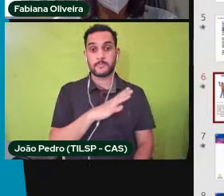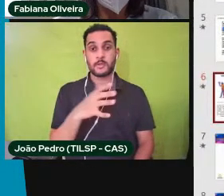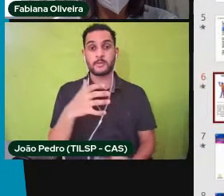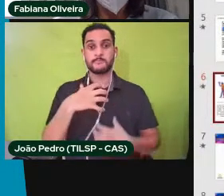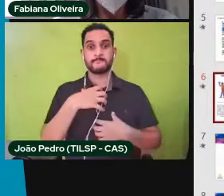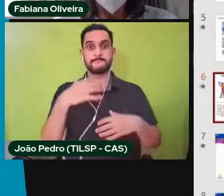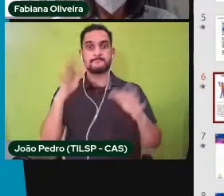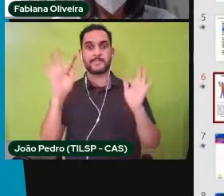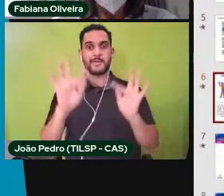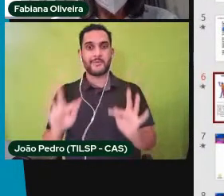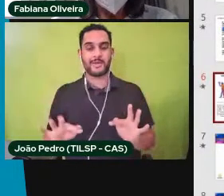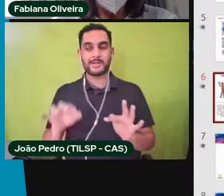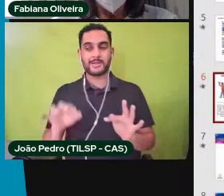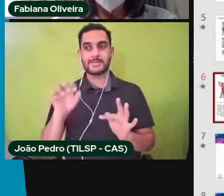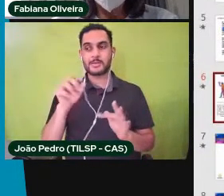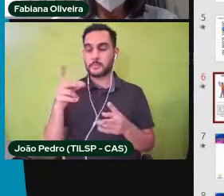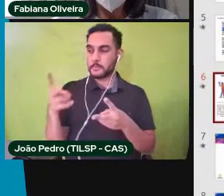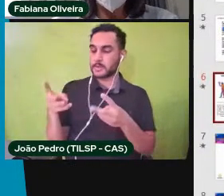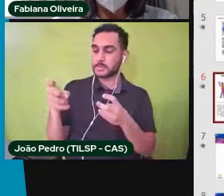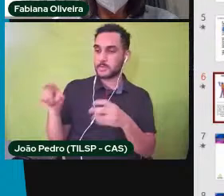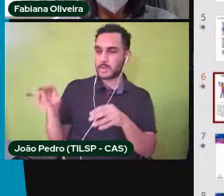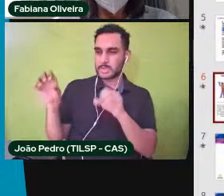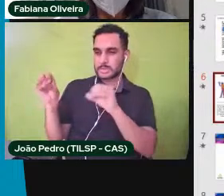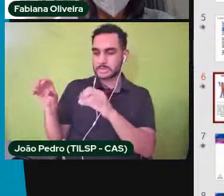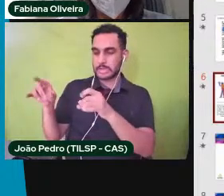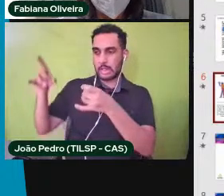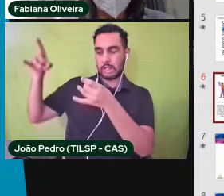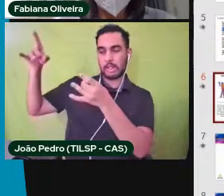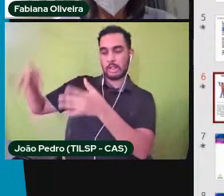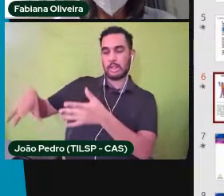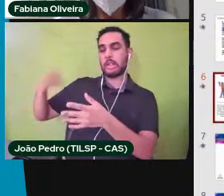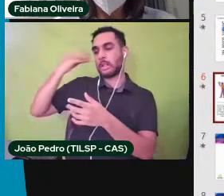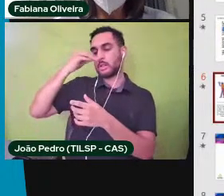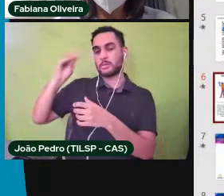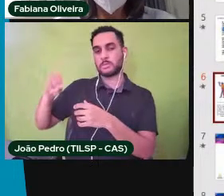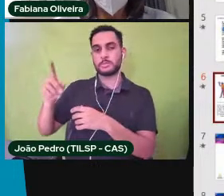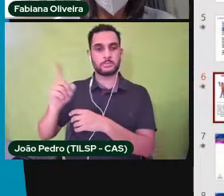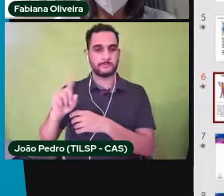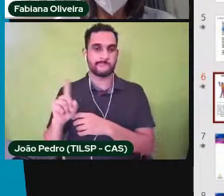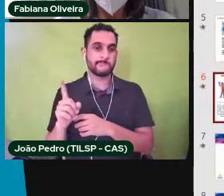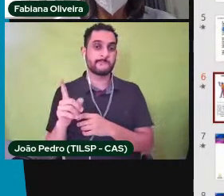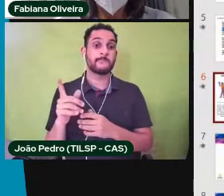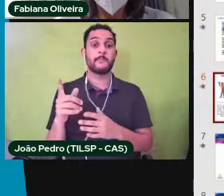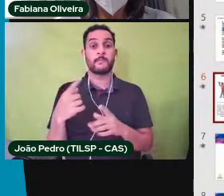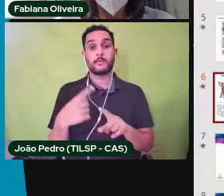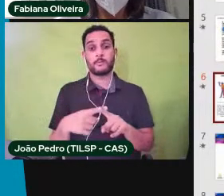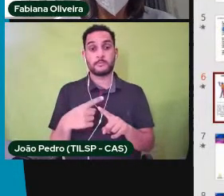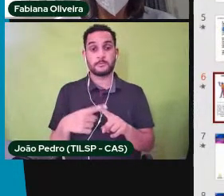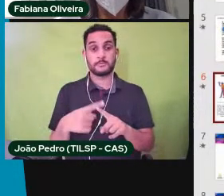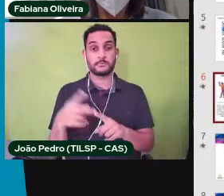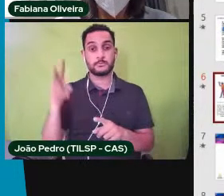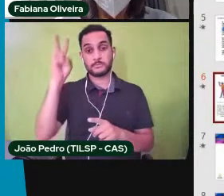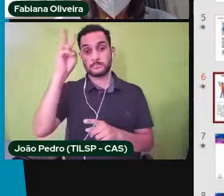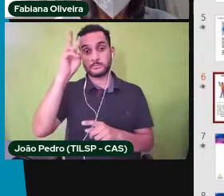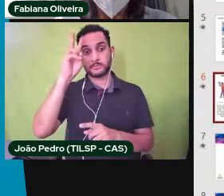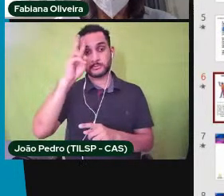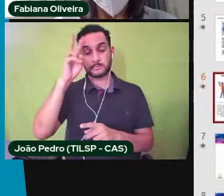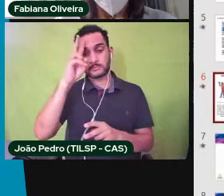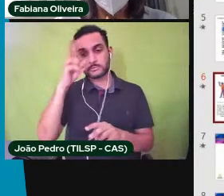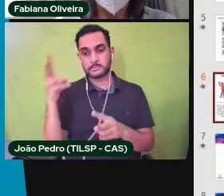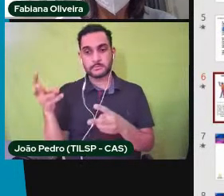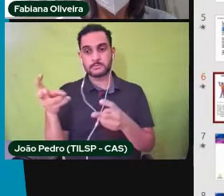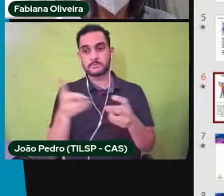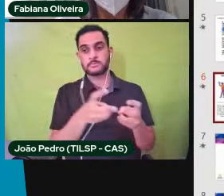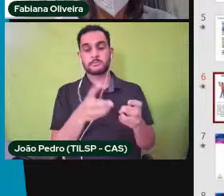está esquecida. No mundo da turbulência que ela é lembrada como a chave do presente, do futuro, do progresso,